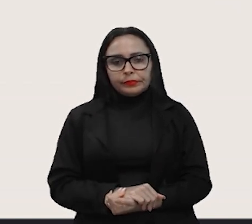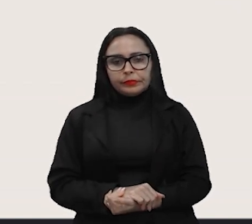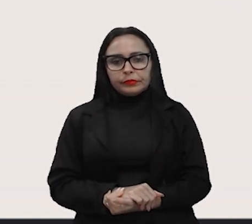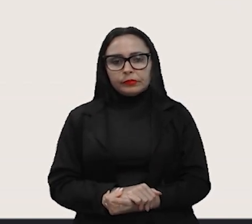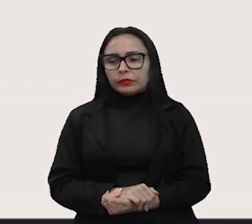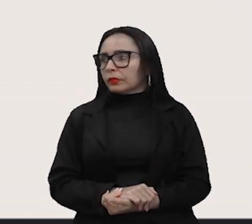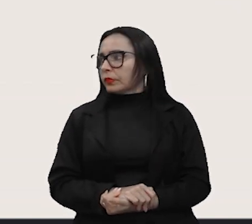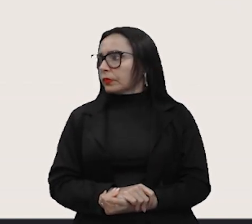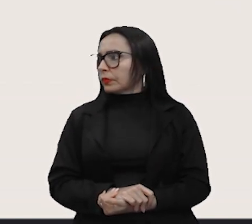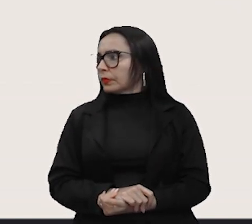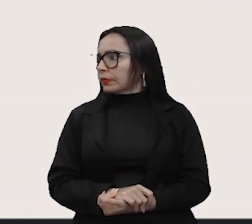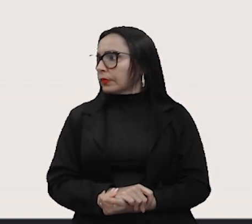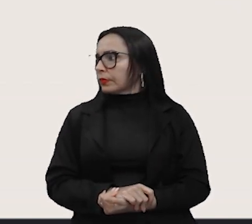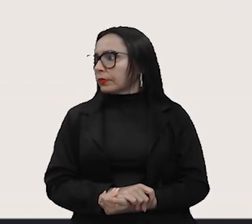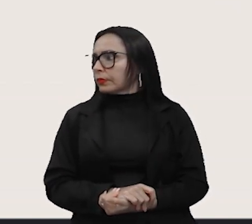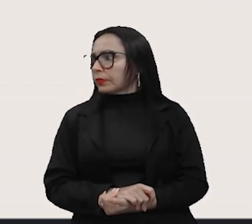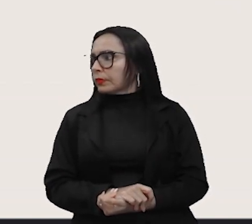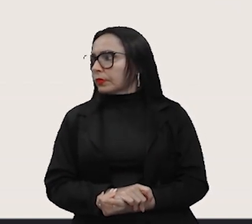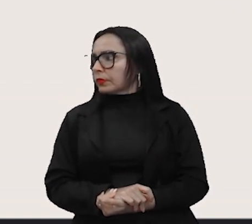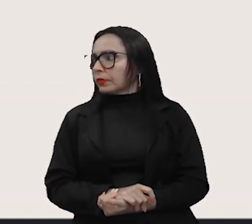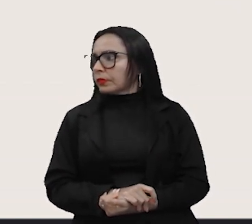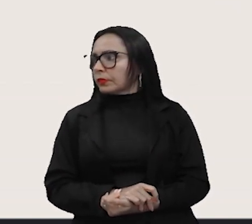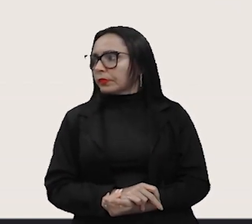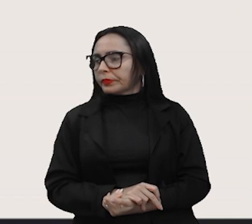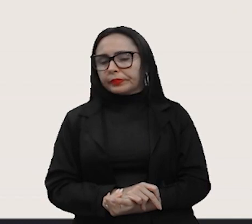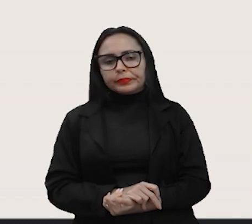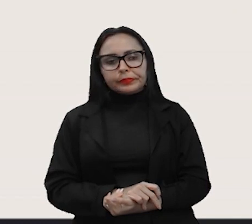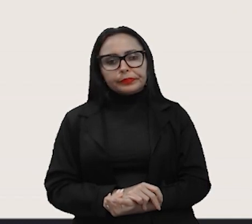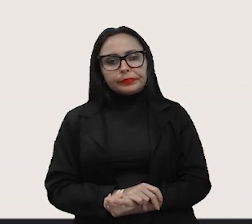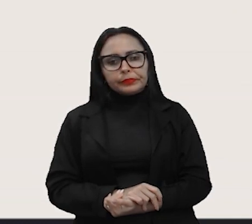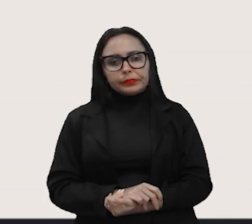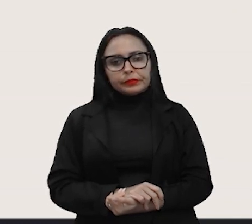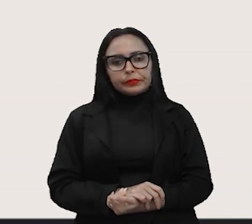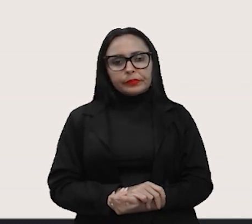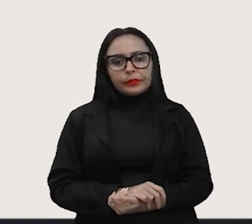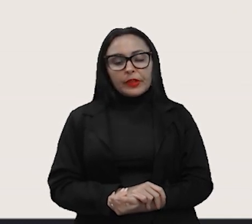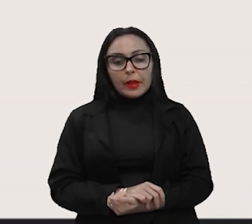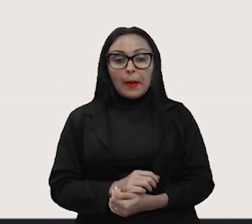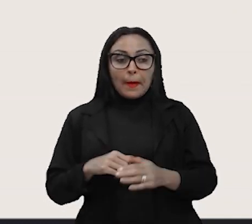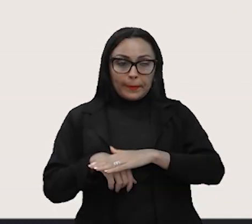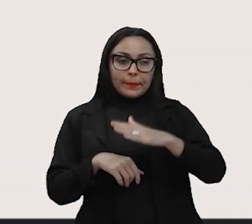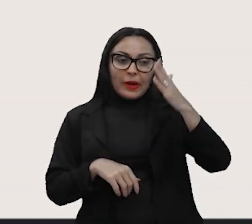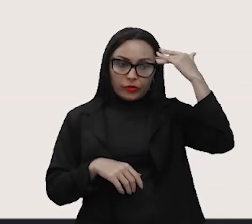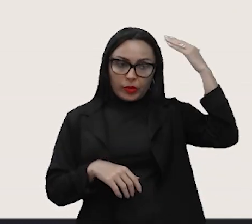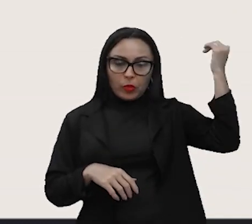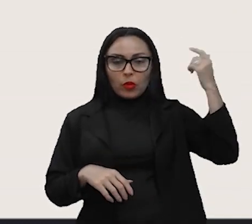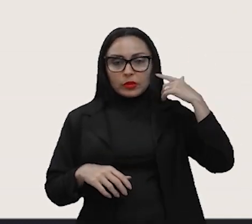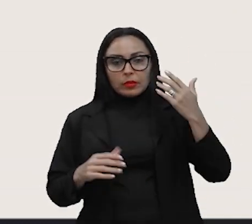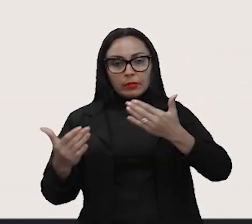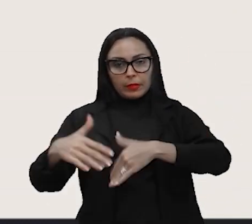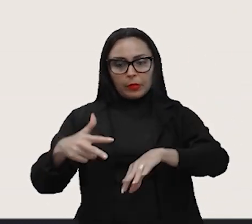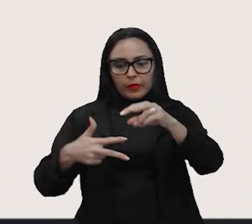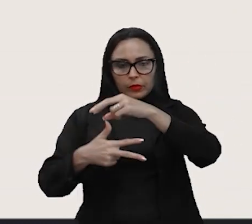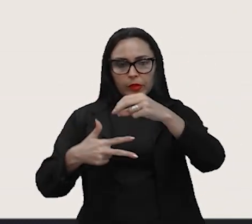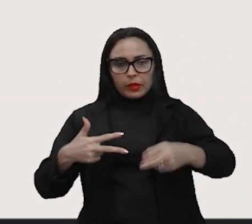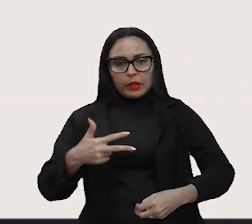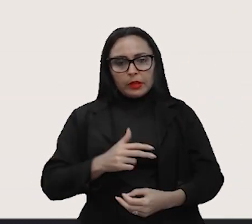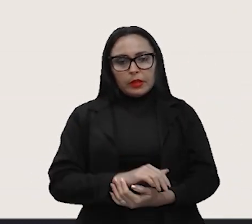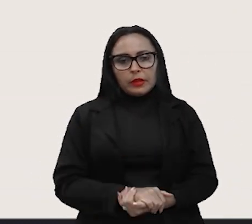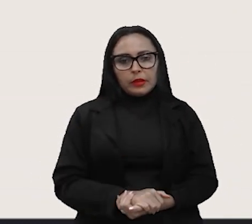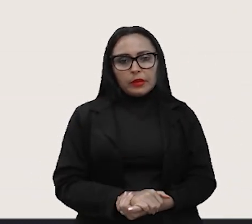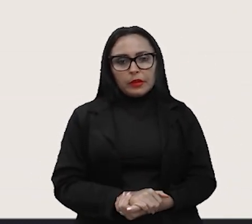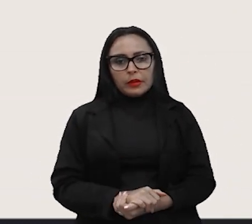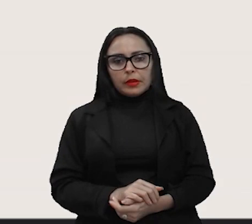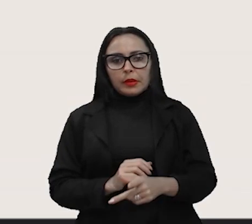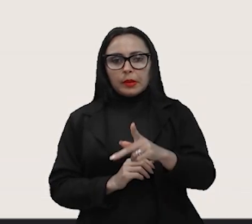conhecemos, ó, como uma das mais famosas e mais cobradas no Enem. O famoso